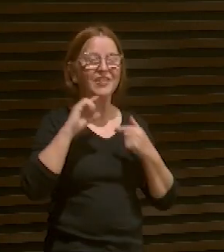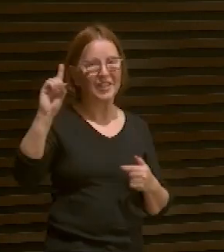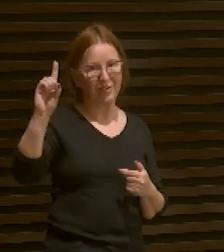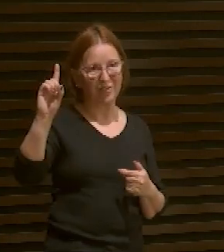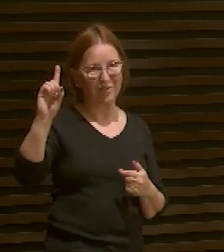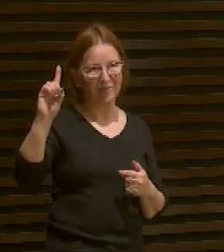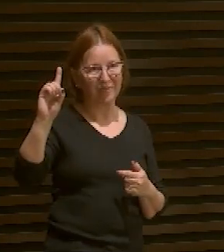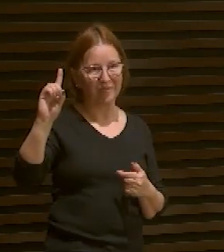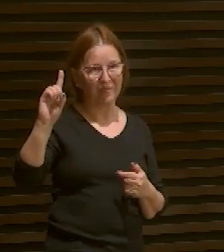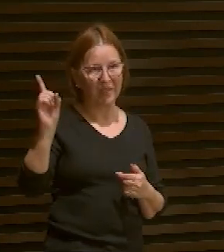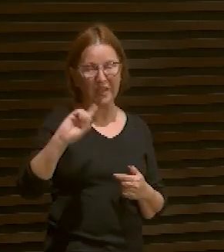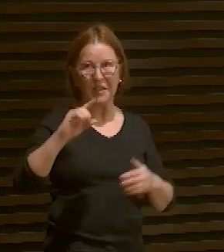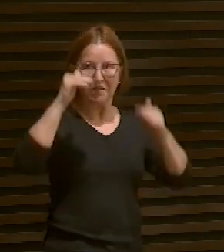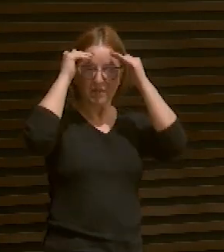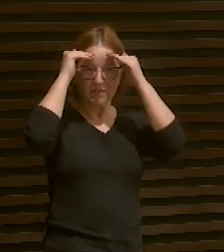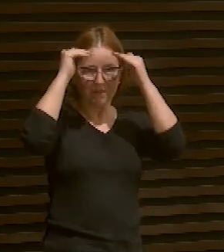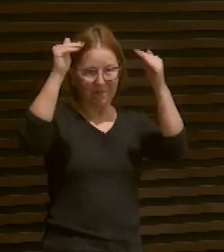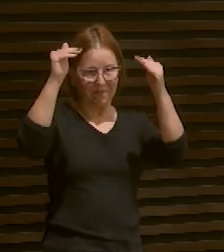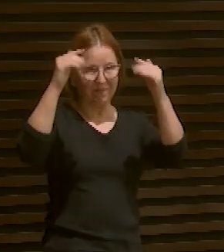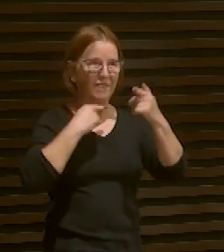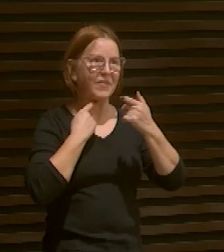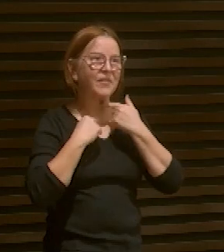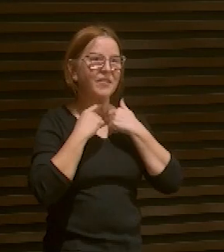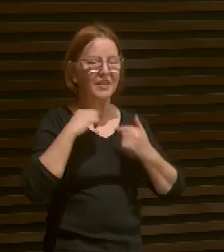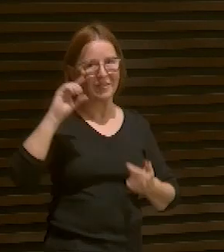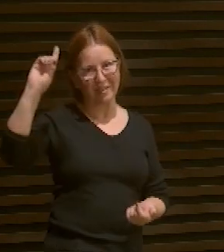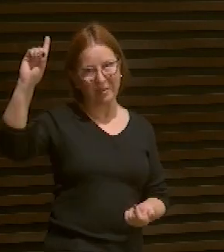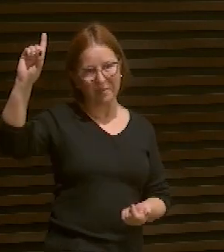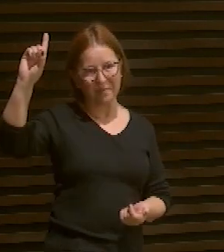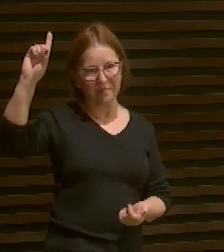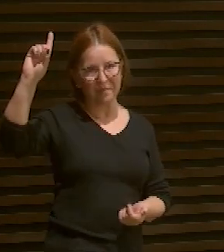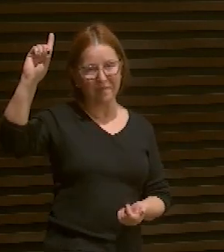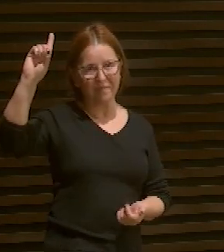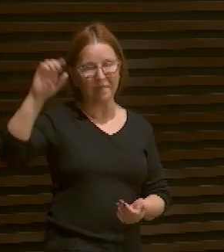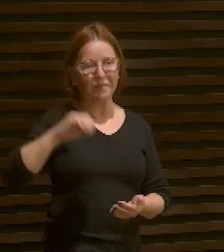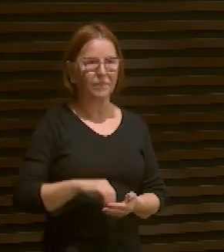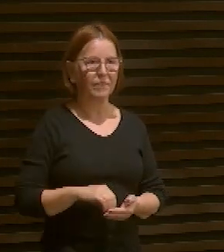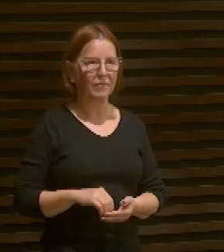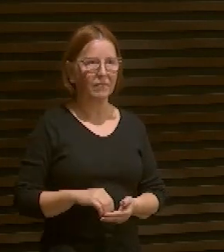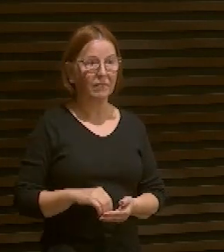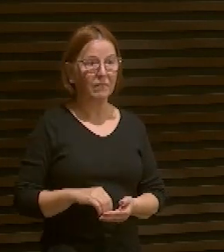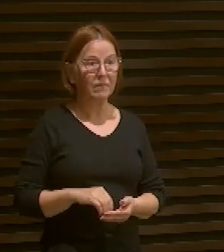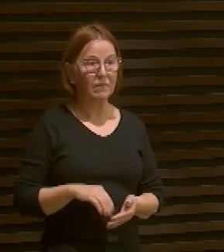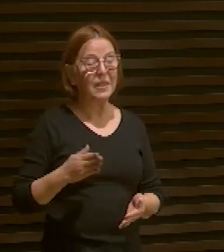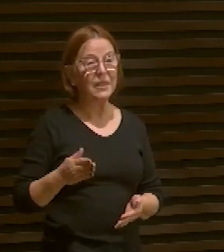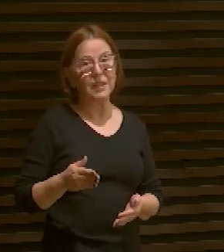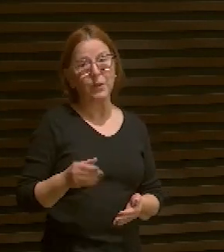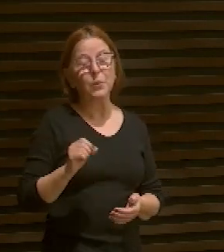eu acabo não sendo submisso à vontade de Deus. Então, gente, o que